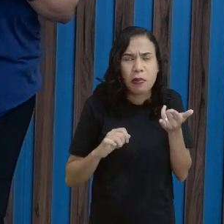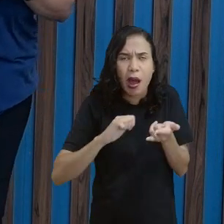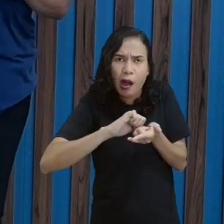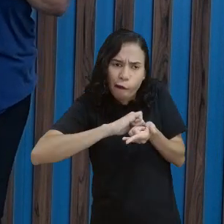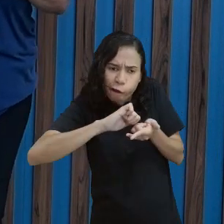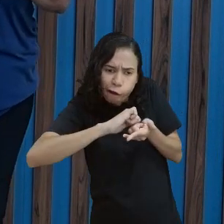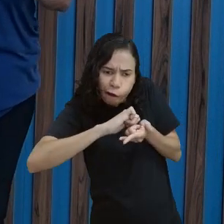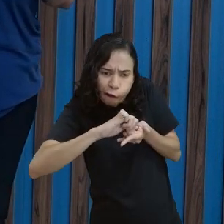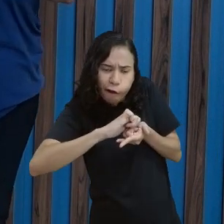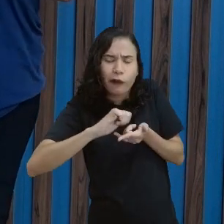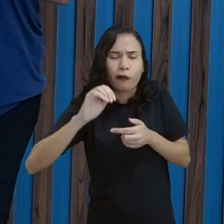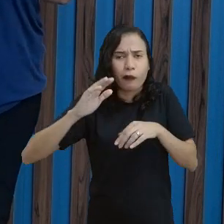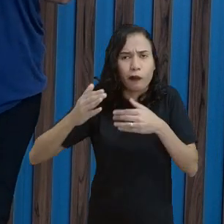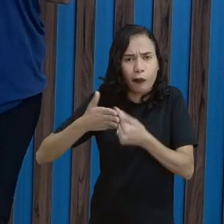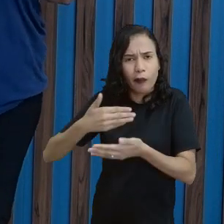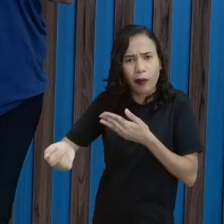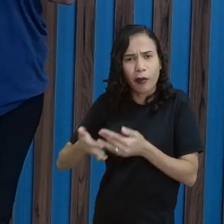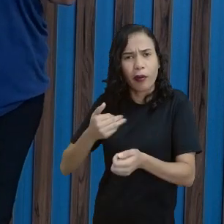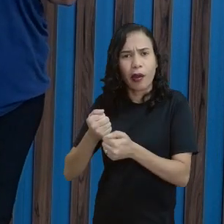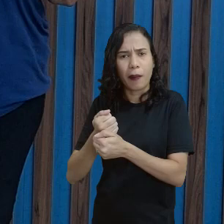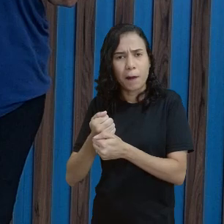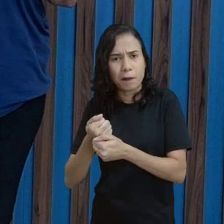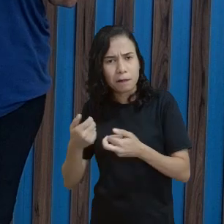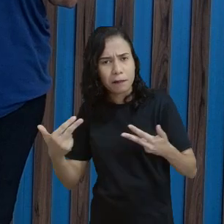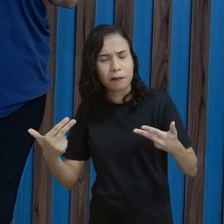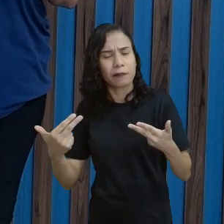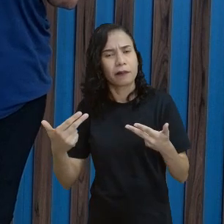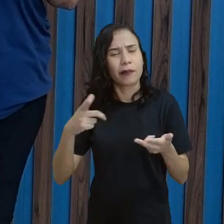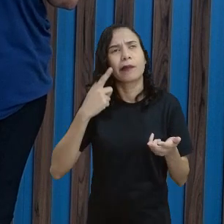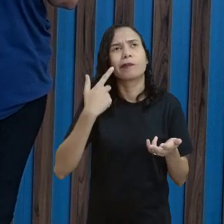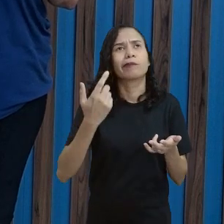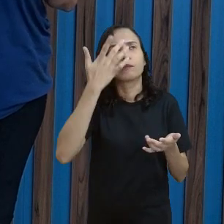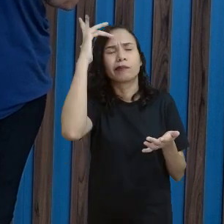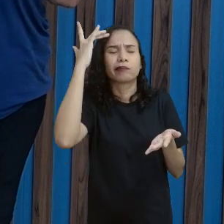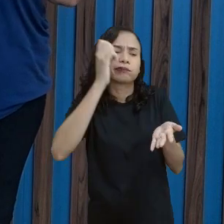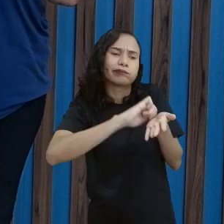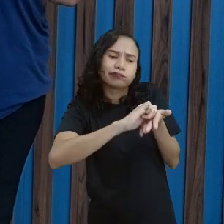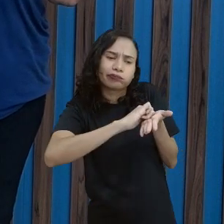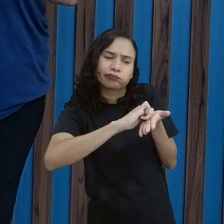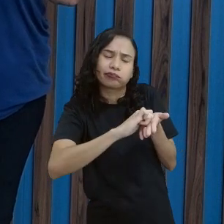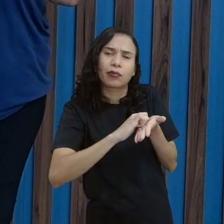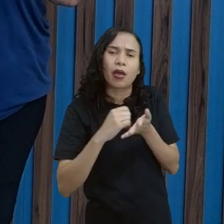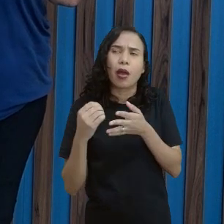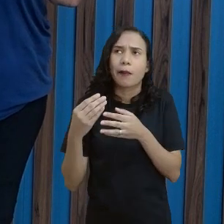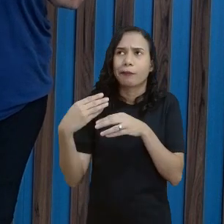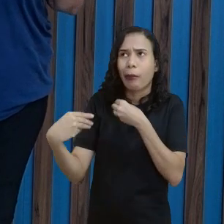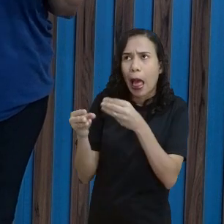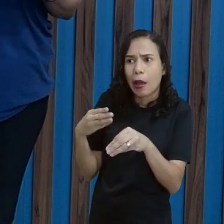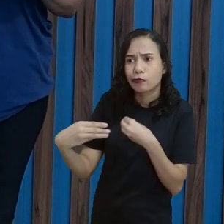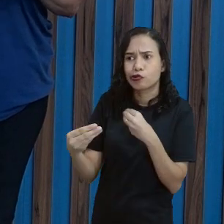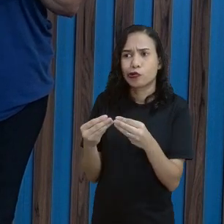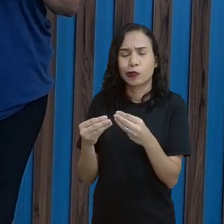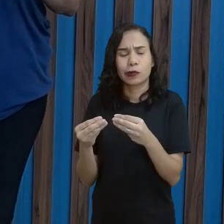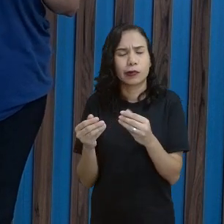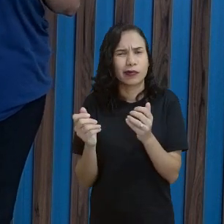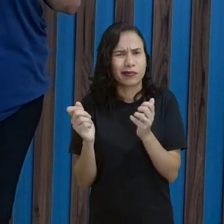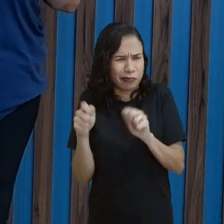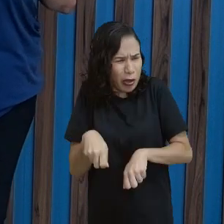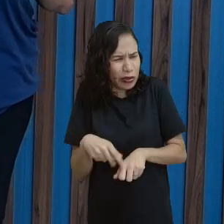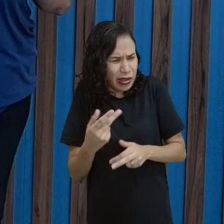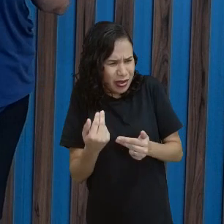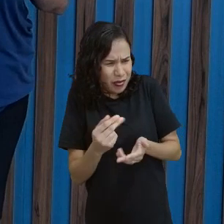qualquer material. Se eu fizer essa fricção no material plástico, como isso aqui, né,